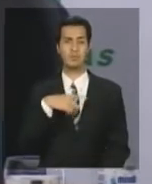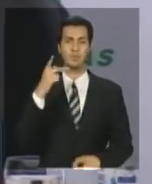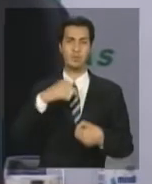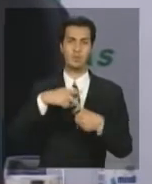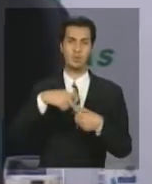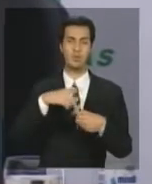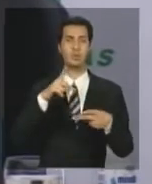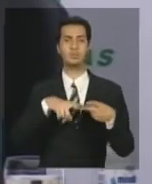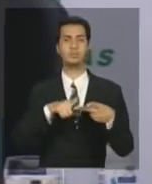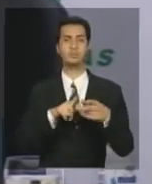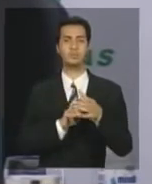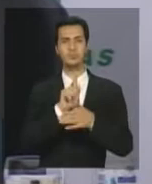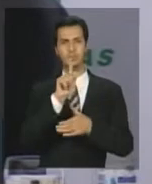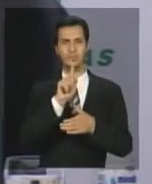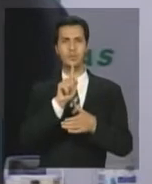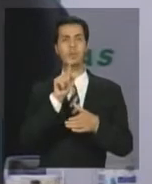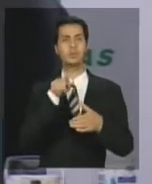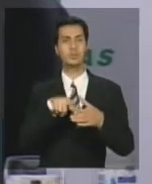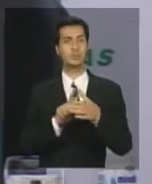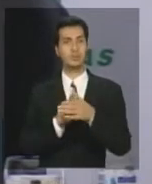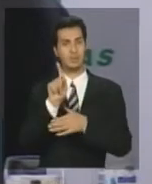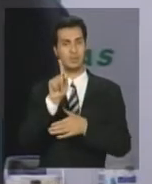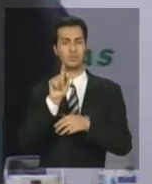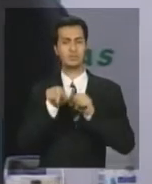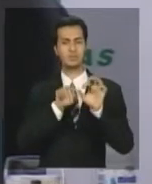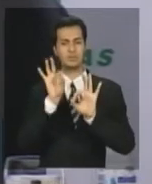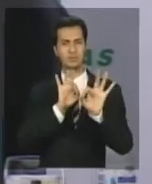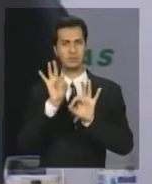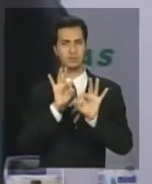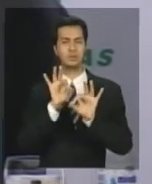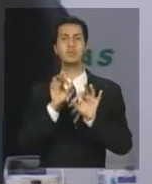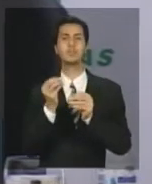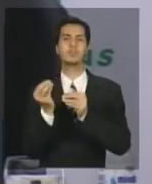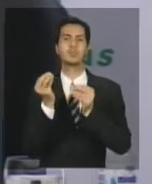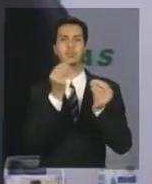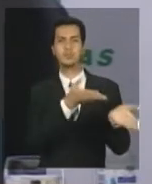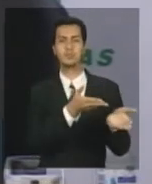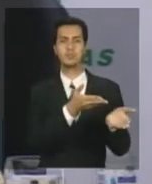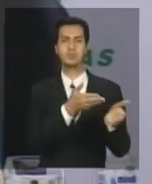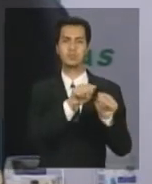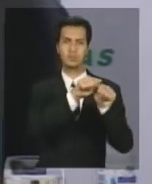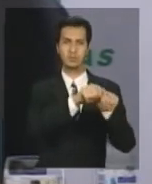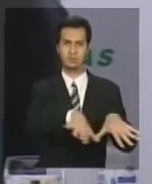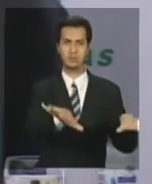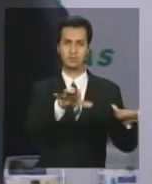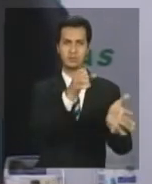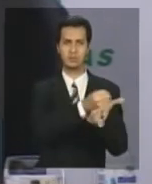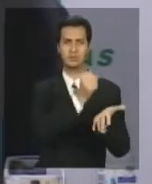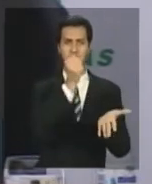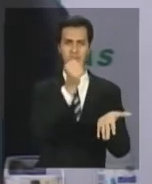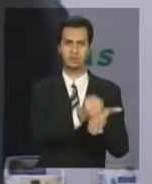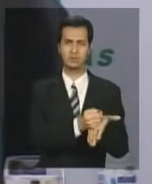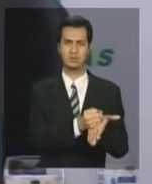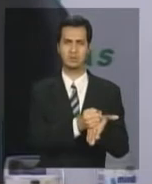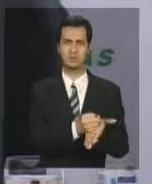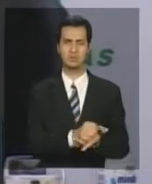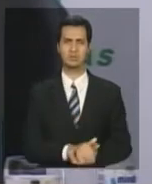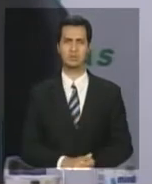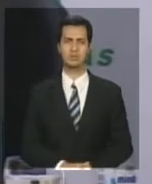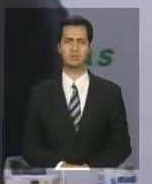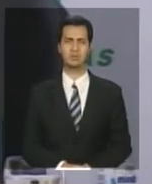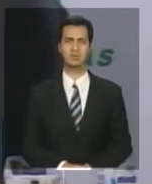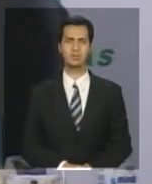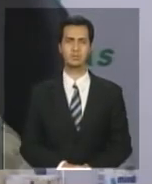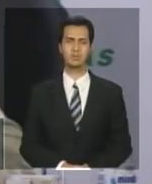gás associado é tratado e entregue às distribuidoras de gás, que fazem os seus contratos com